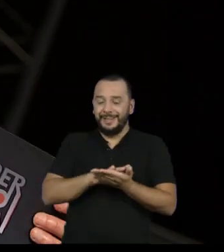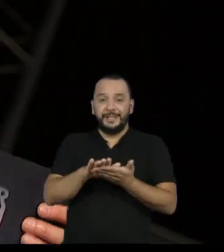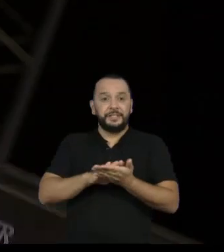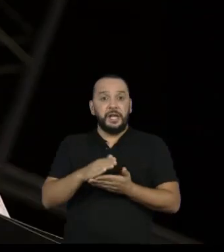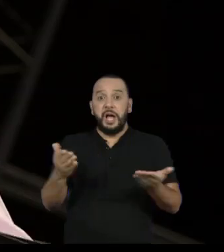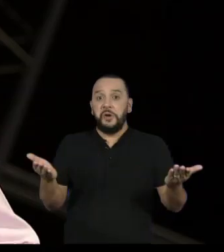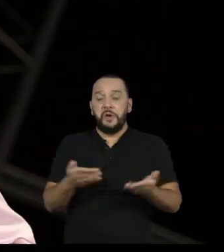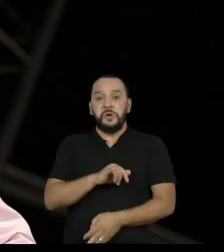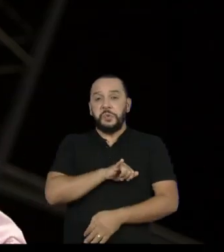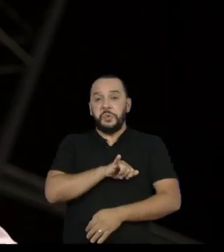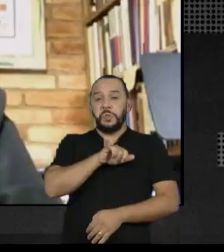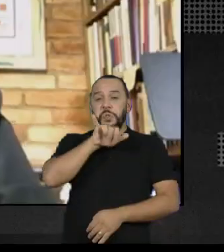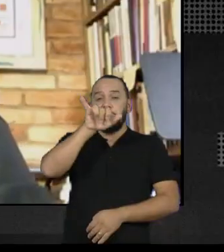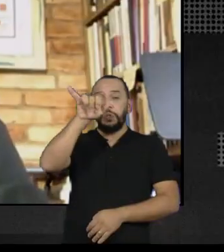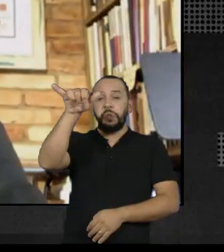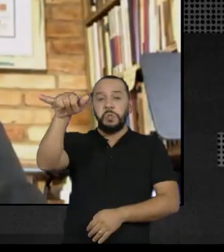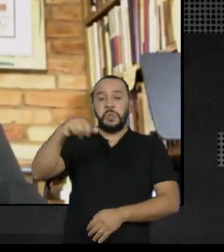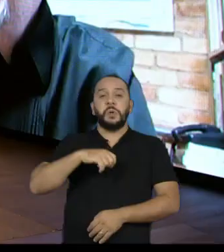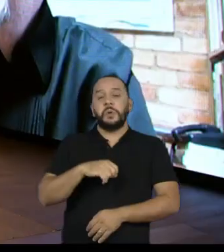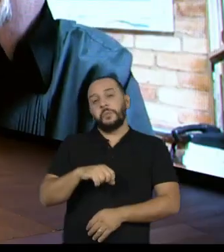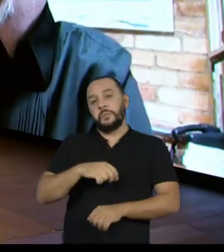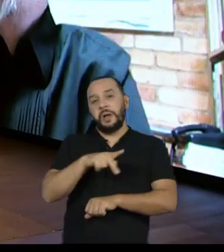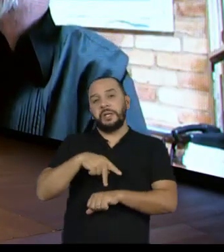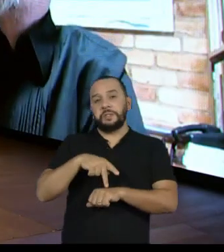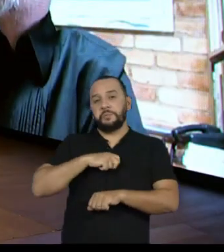para assistir aquela pompa